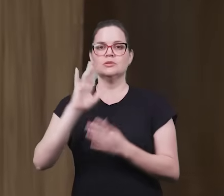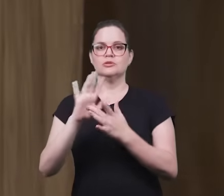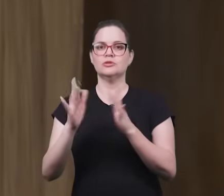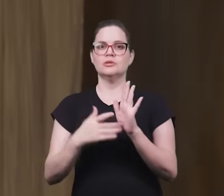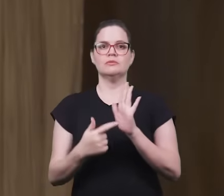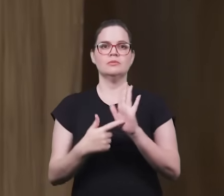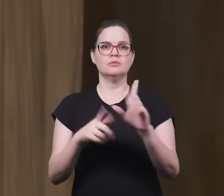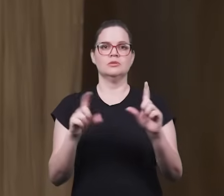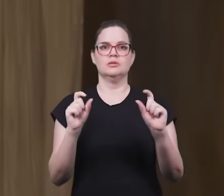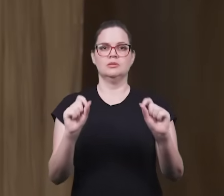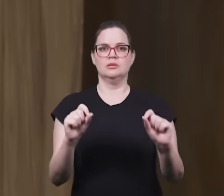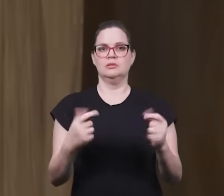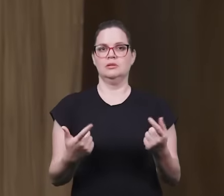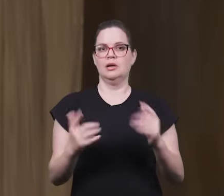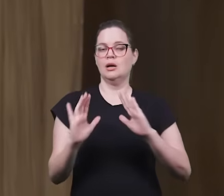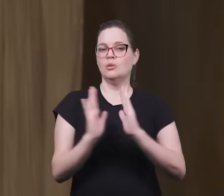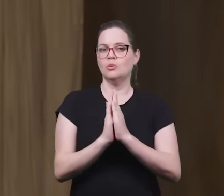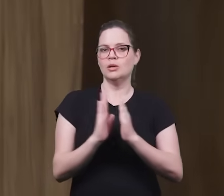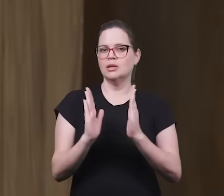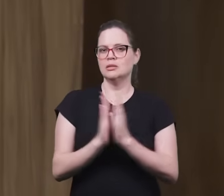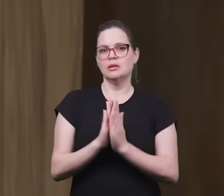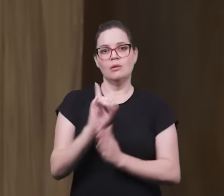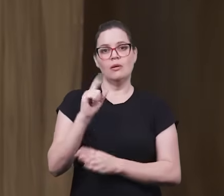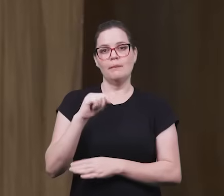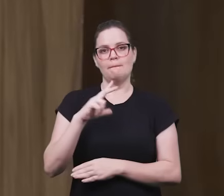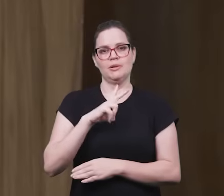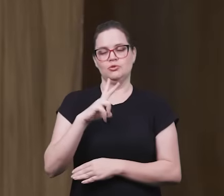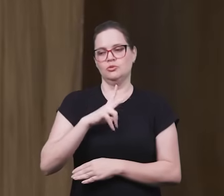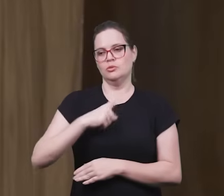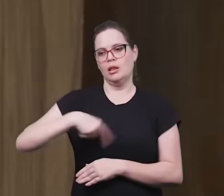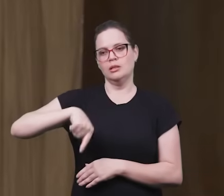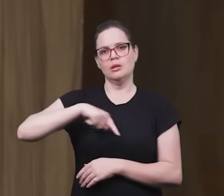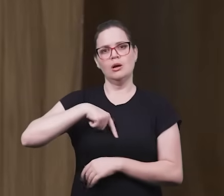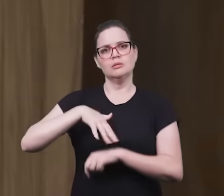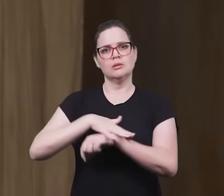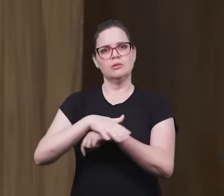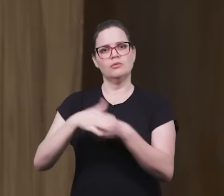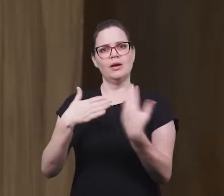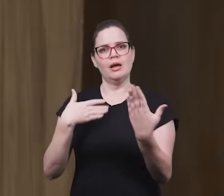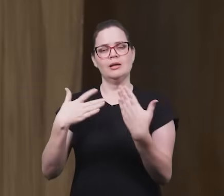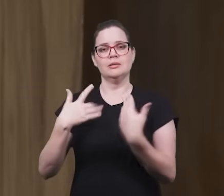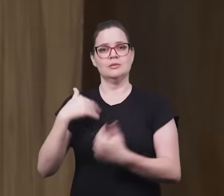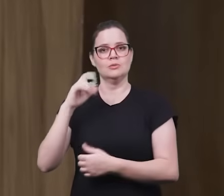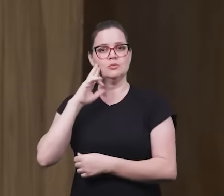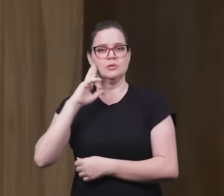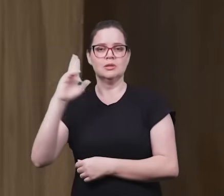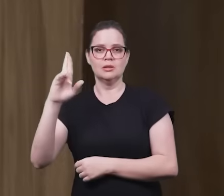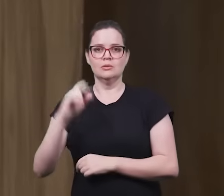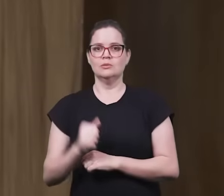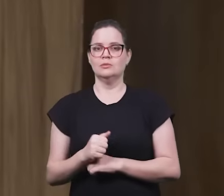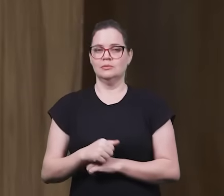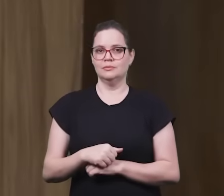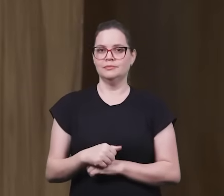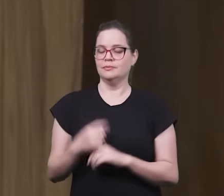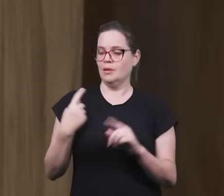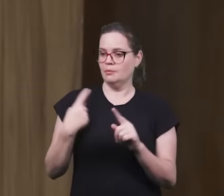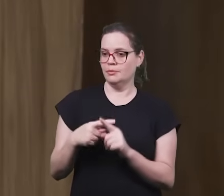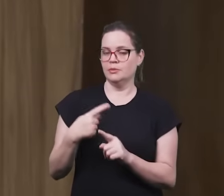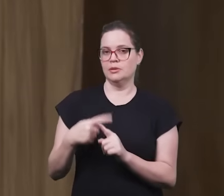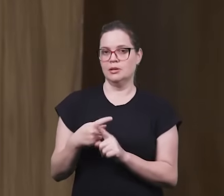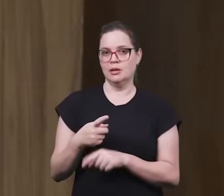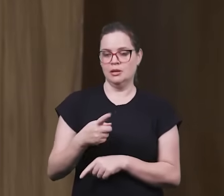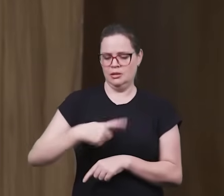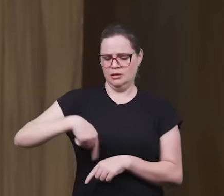aqui que a oração é uma particularidade do servo de Deus com Ele, de que o homem não